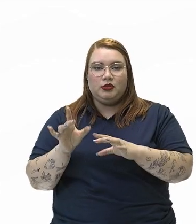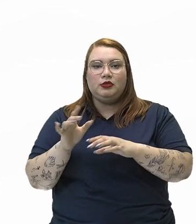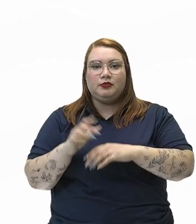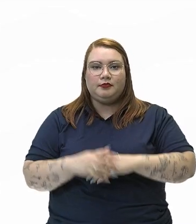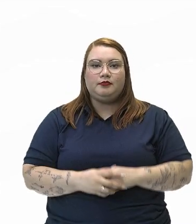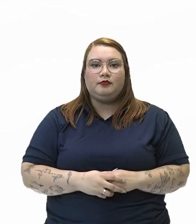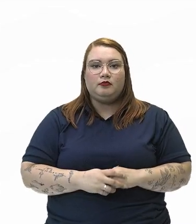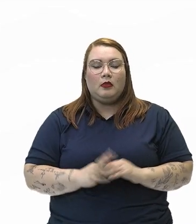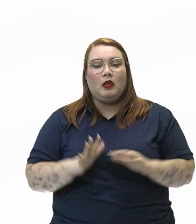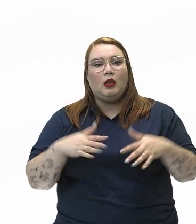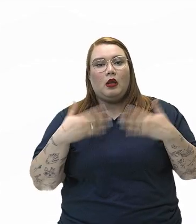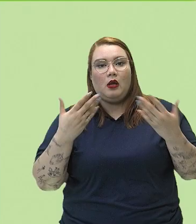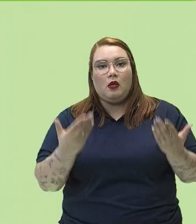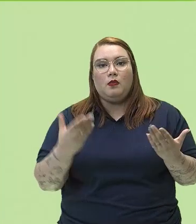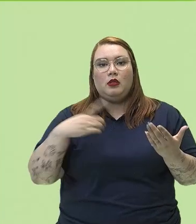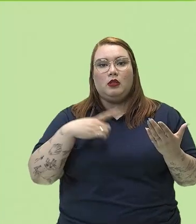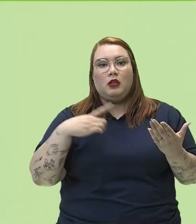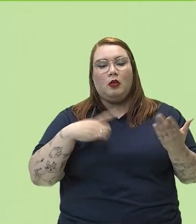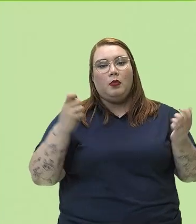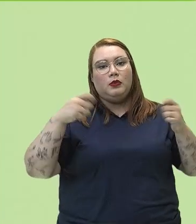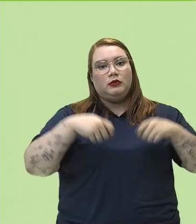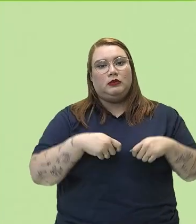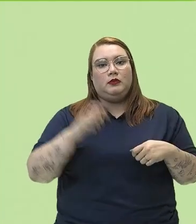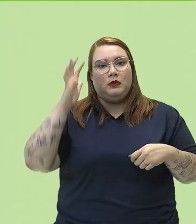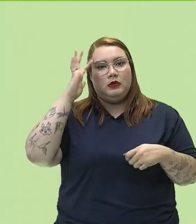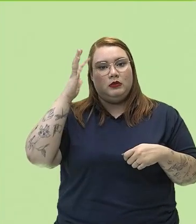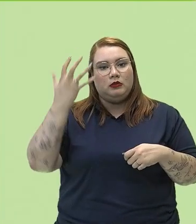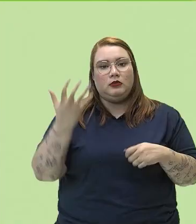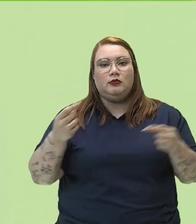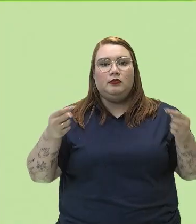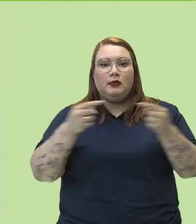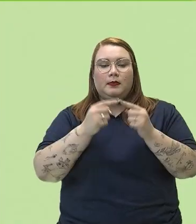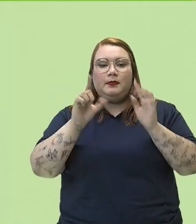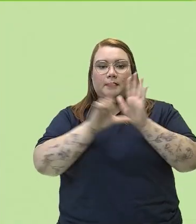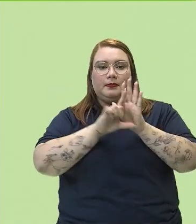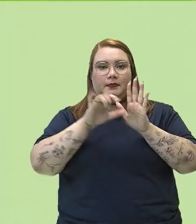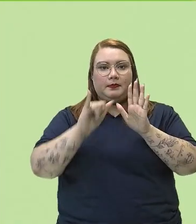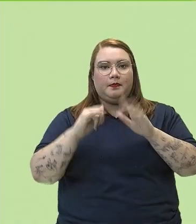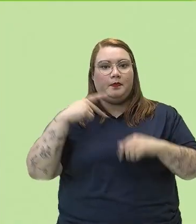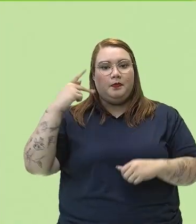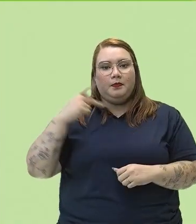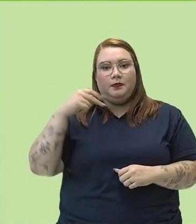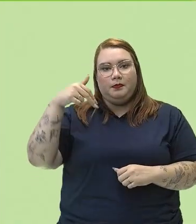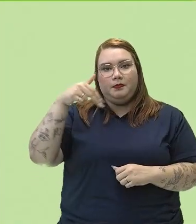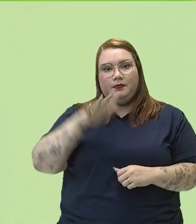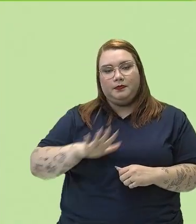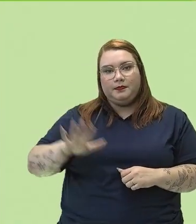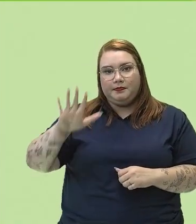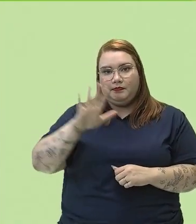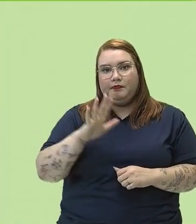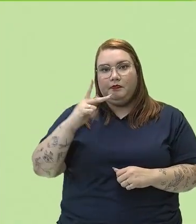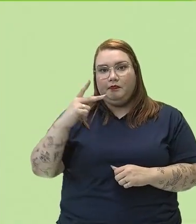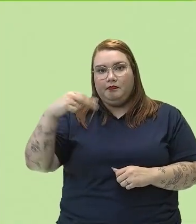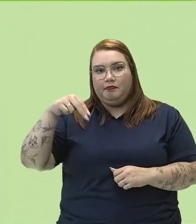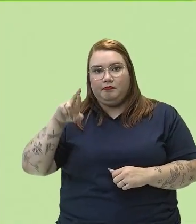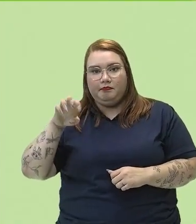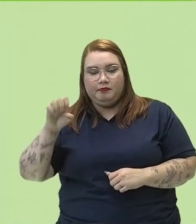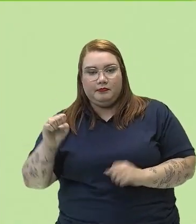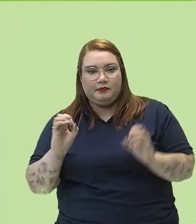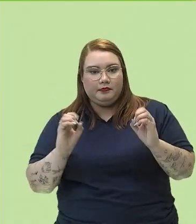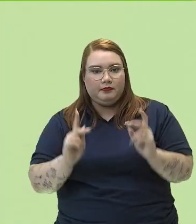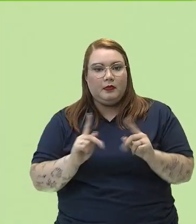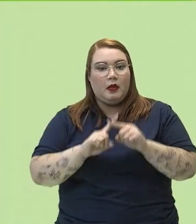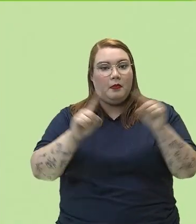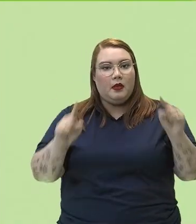dessa forma que há uma solução, né, preconizada pela lei da Política Nacional de Resíduos Sólidos. Mas também nós